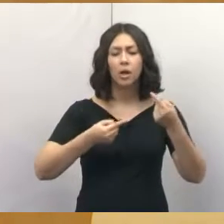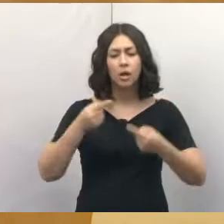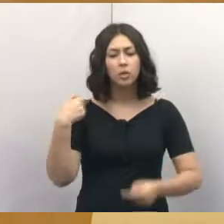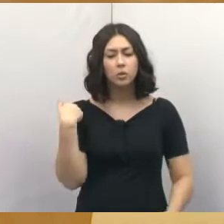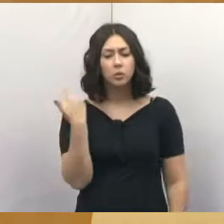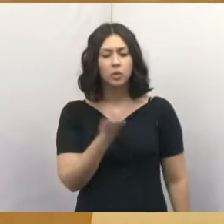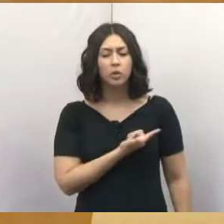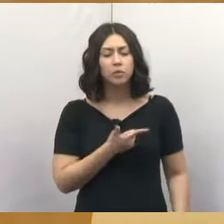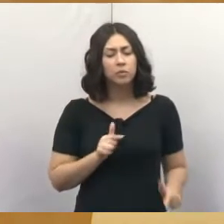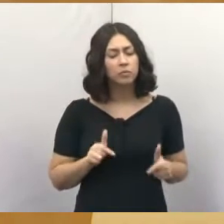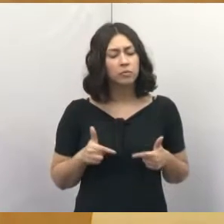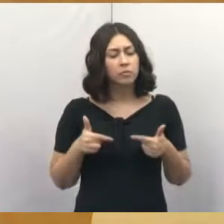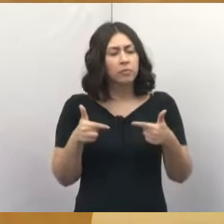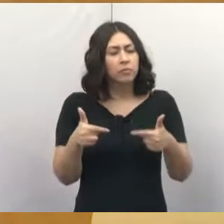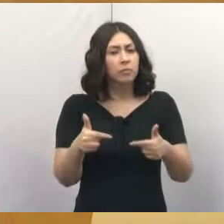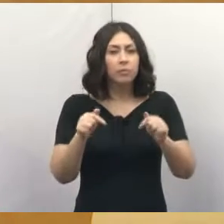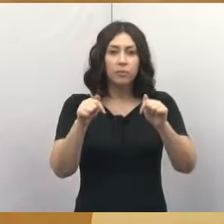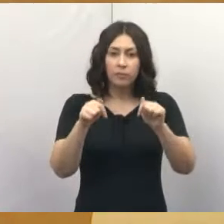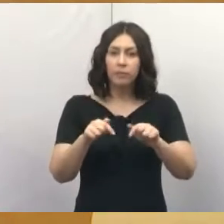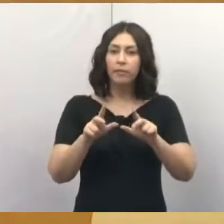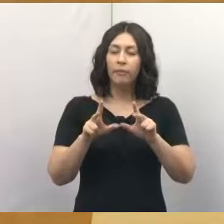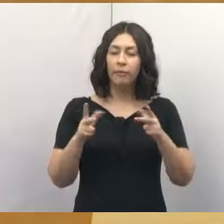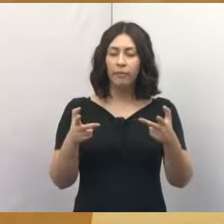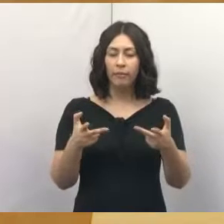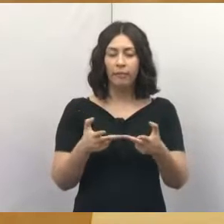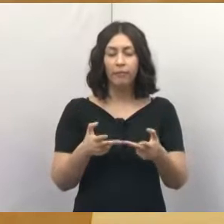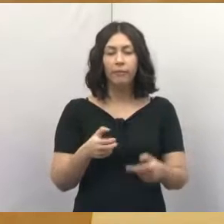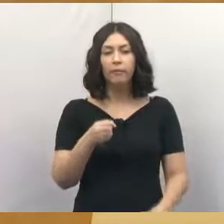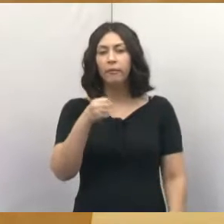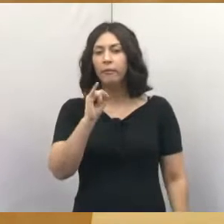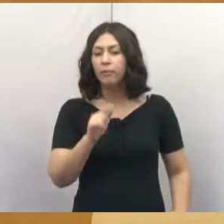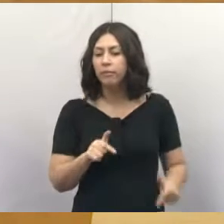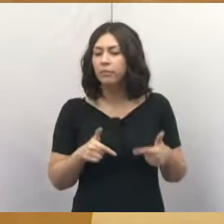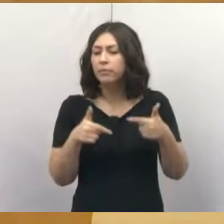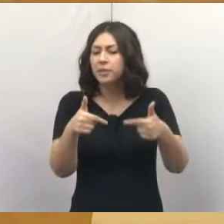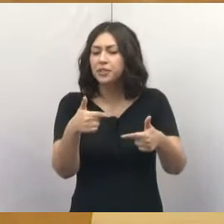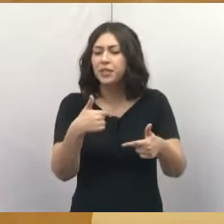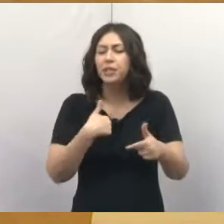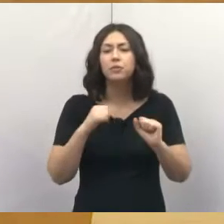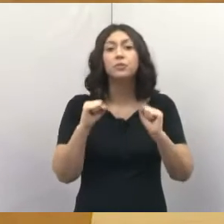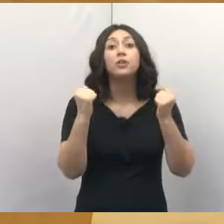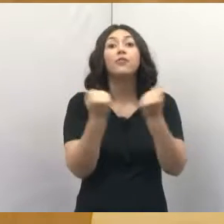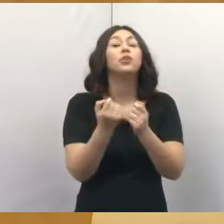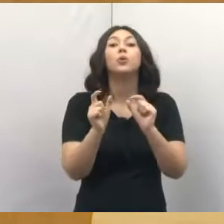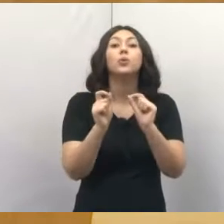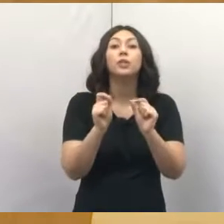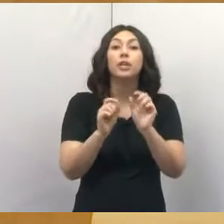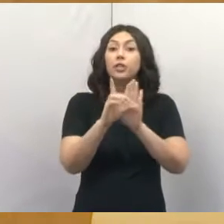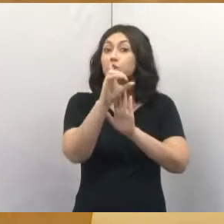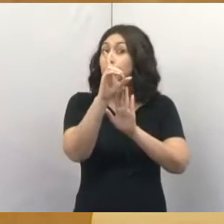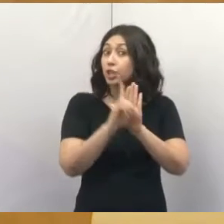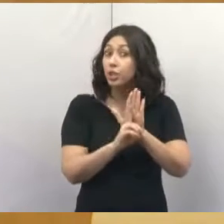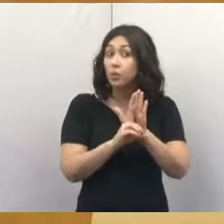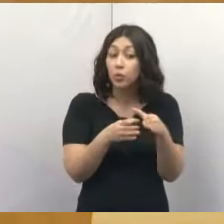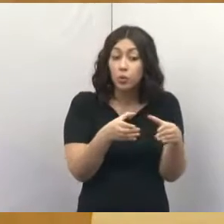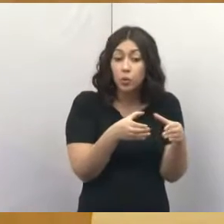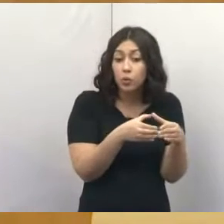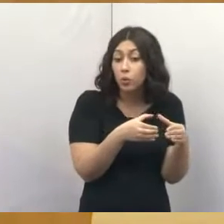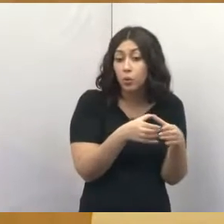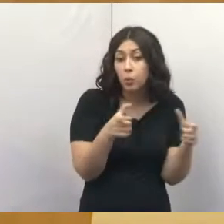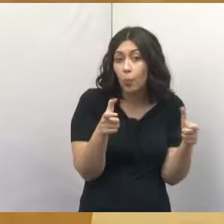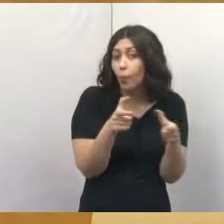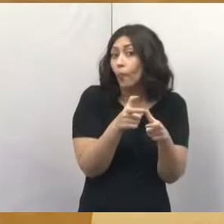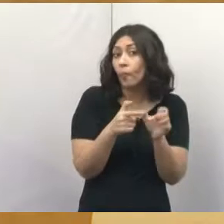nossa postura aqui dentro da Câmara Municipal. E se tem uma postura que eu defendo aqui, é o direito das minorias se